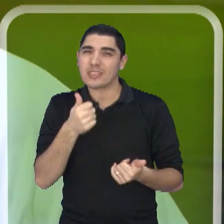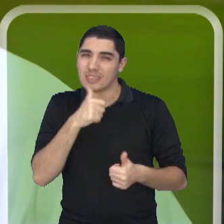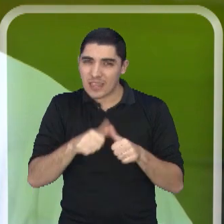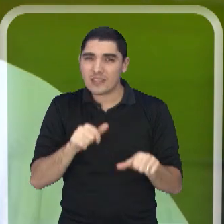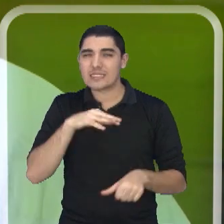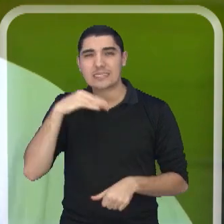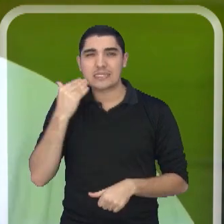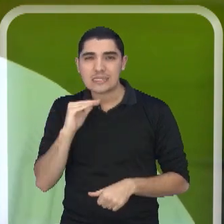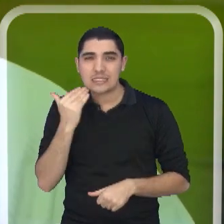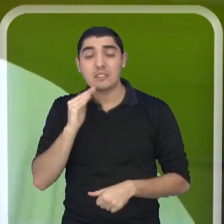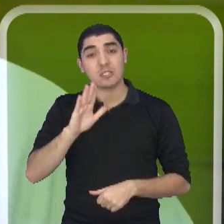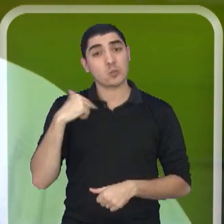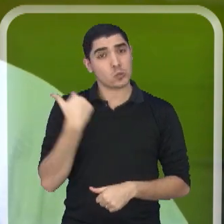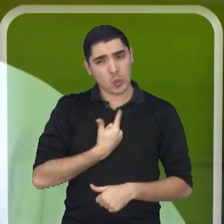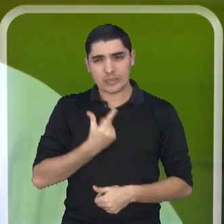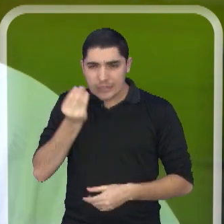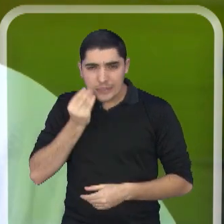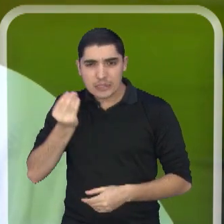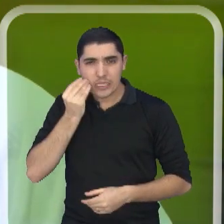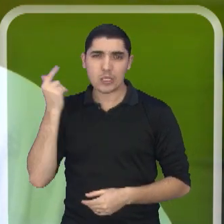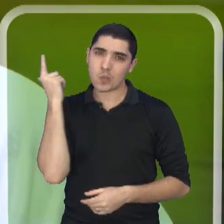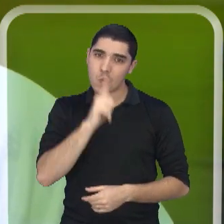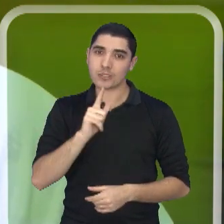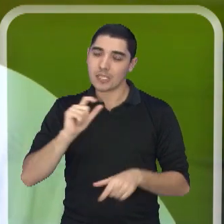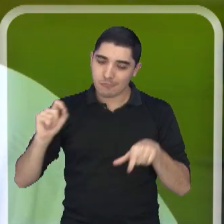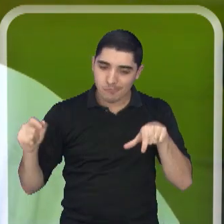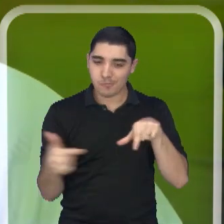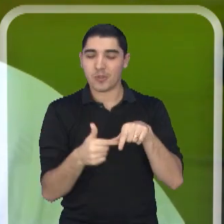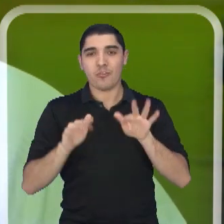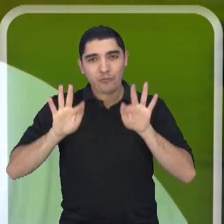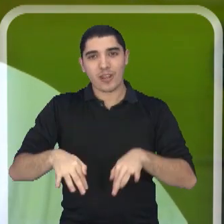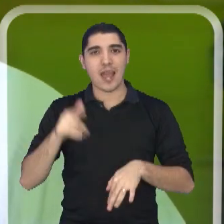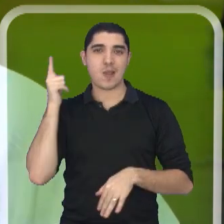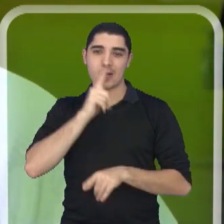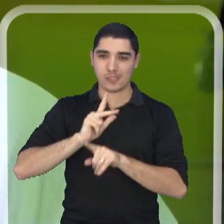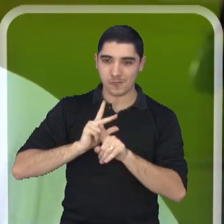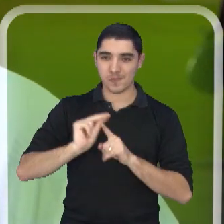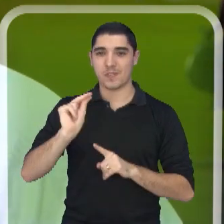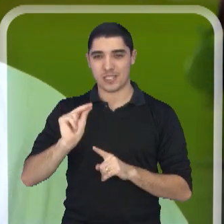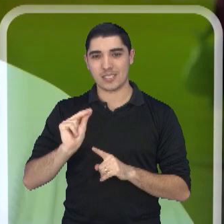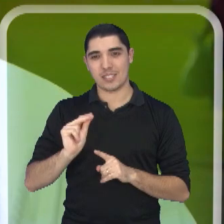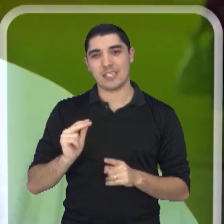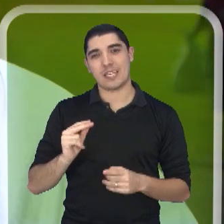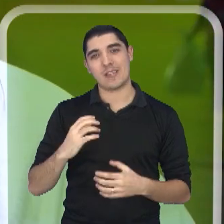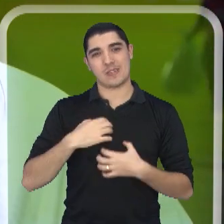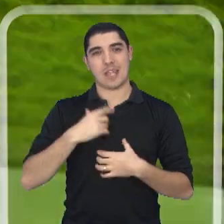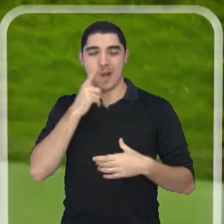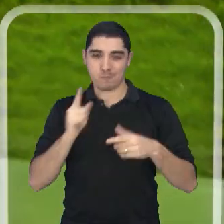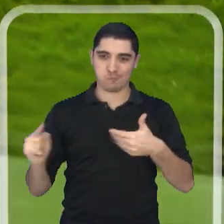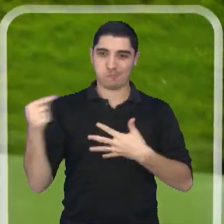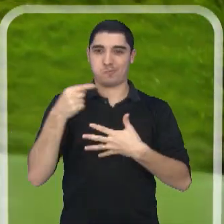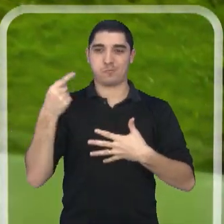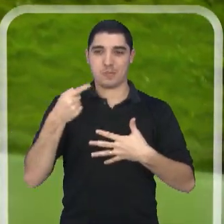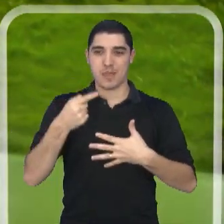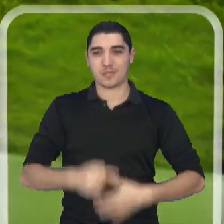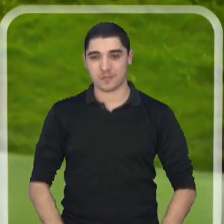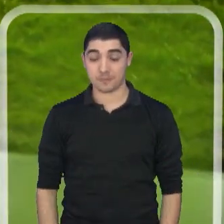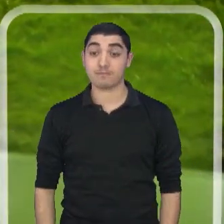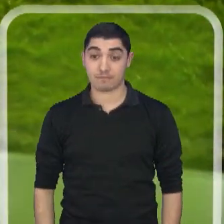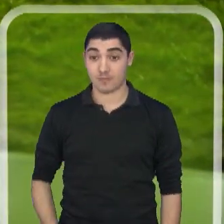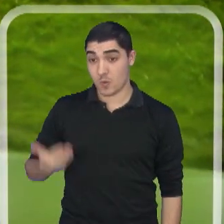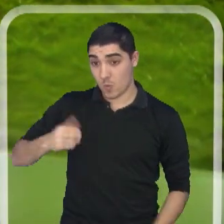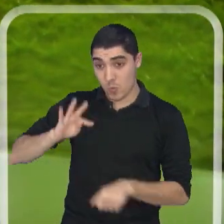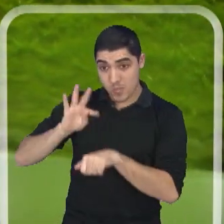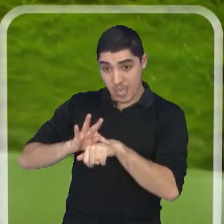muito persistente e lutamos até o final e eu pude fazer um gol no finalzinho e sair com um resultado positivo que não deu a liderança do campeonato. Para o técnico do São